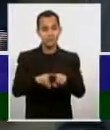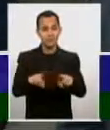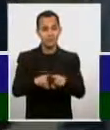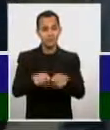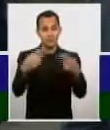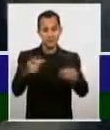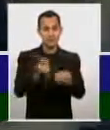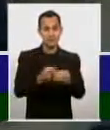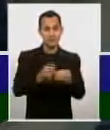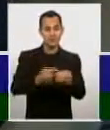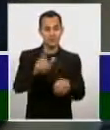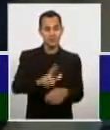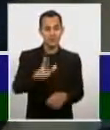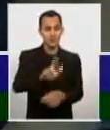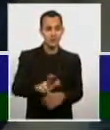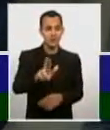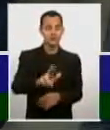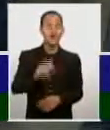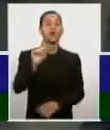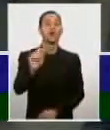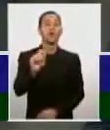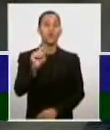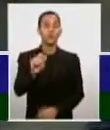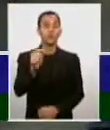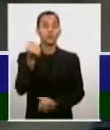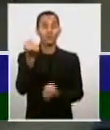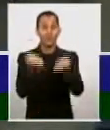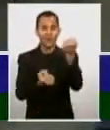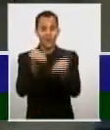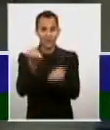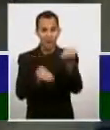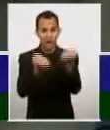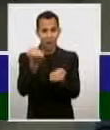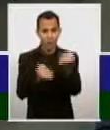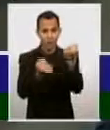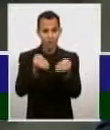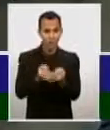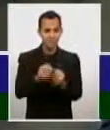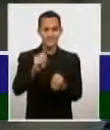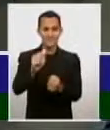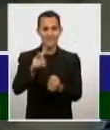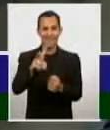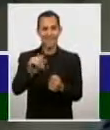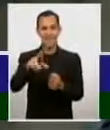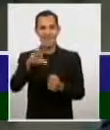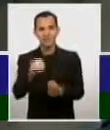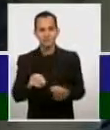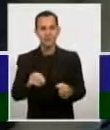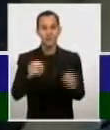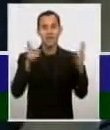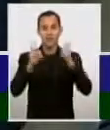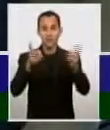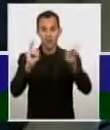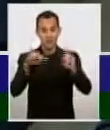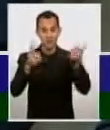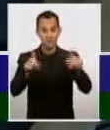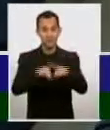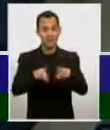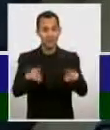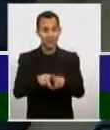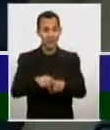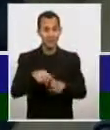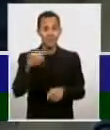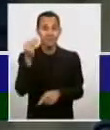na cidade de Uberlândia, vereador, que é esses carros, saveiros, caminhonetes, que às vezes você